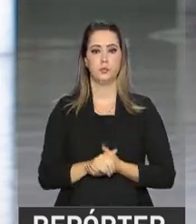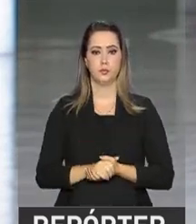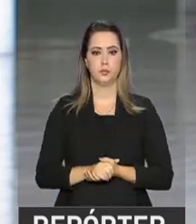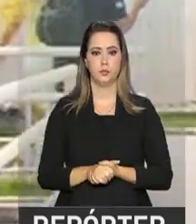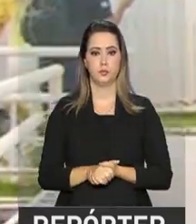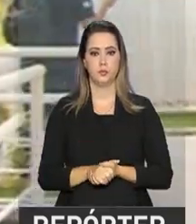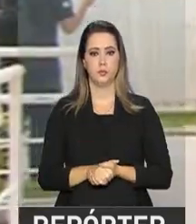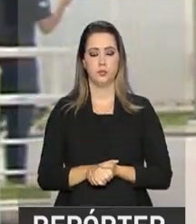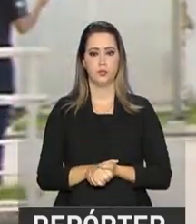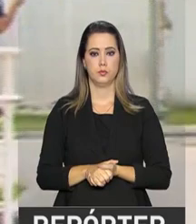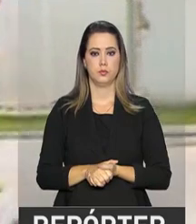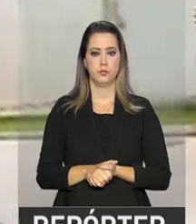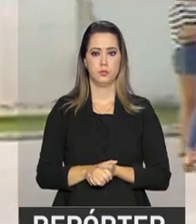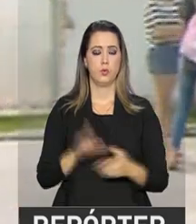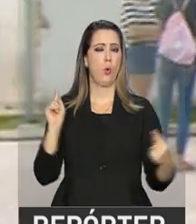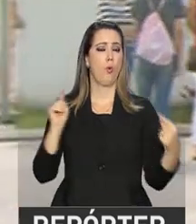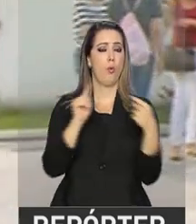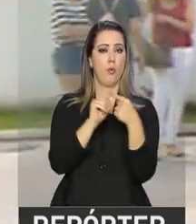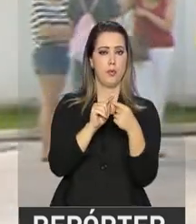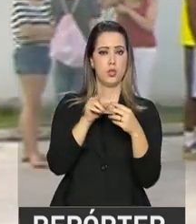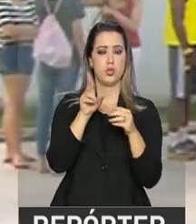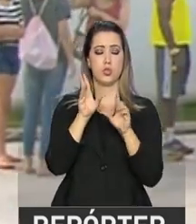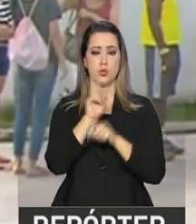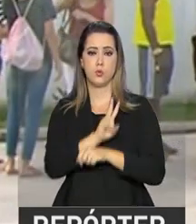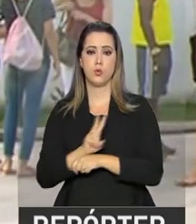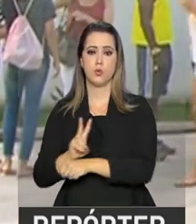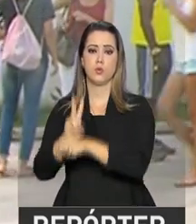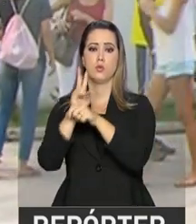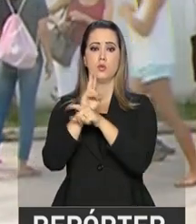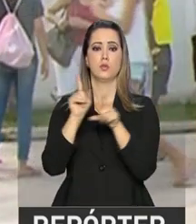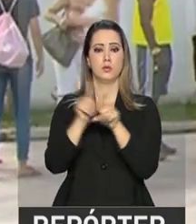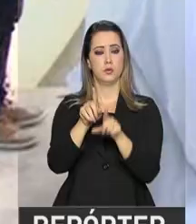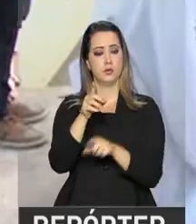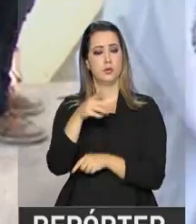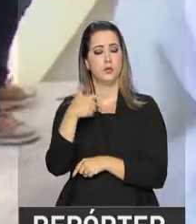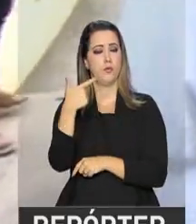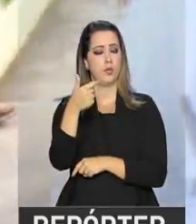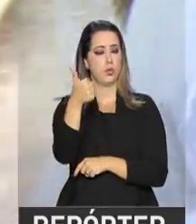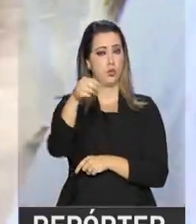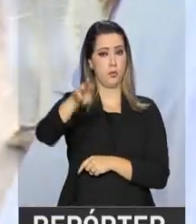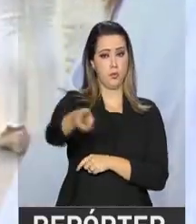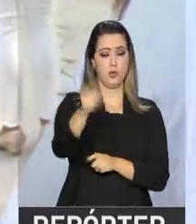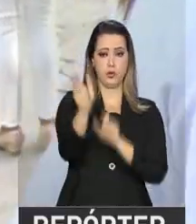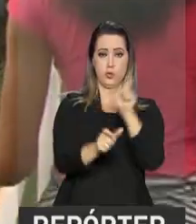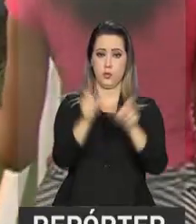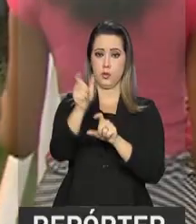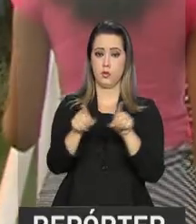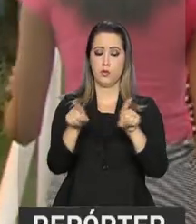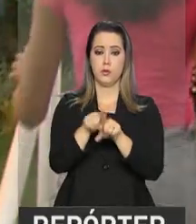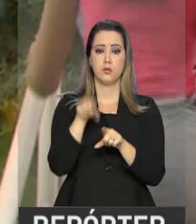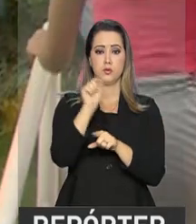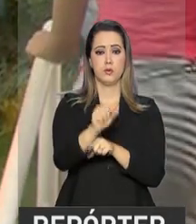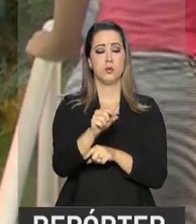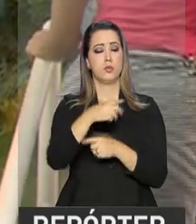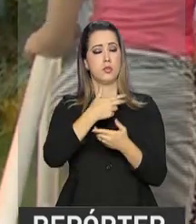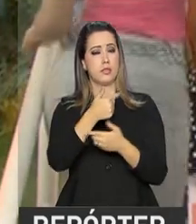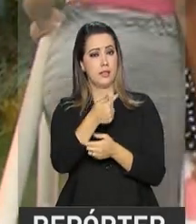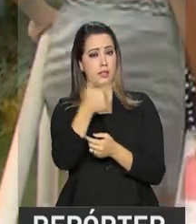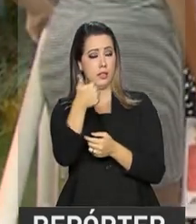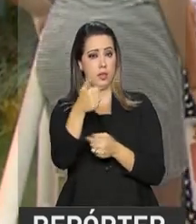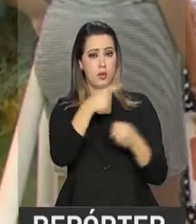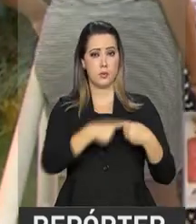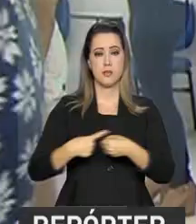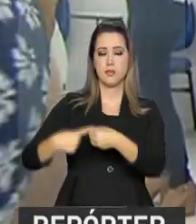assistir a meta imunizar quase 24 milhões de pessoas 77 municípios dos estados da bahia são paulo